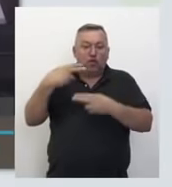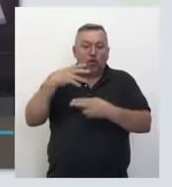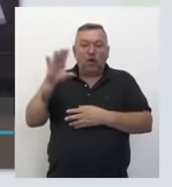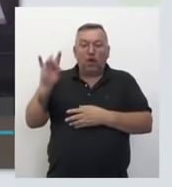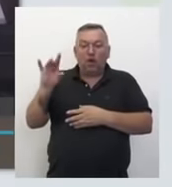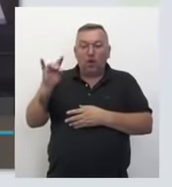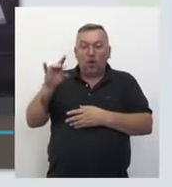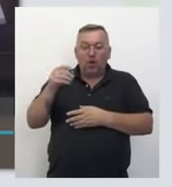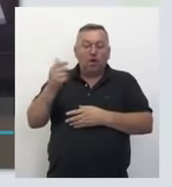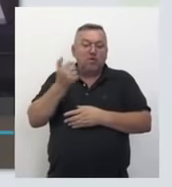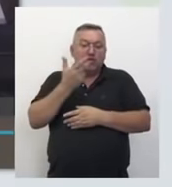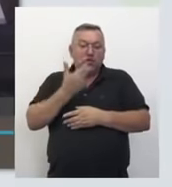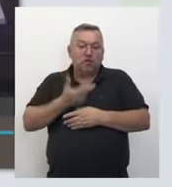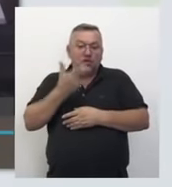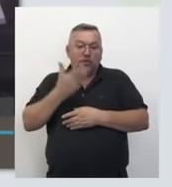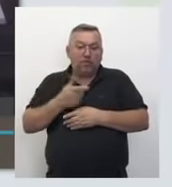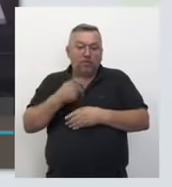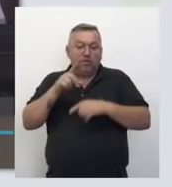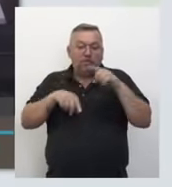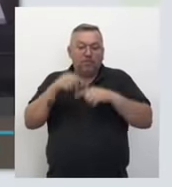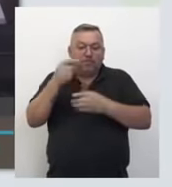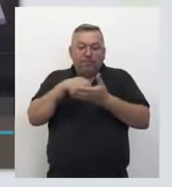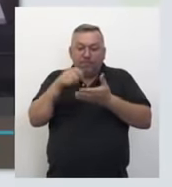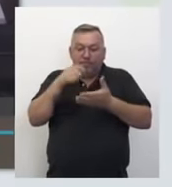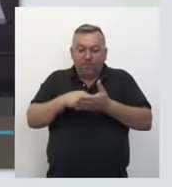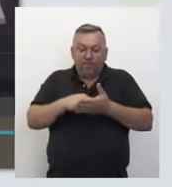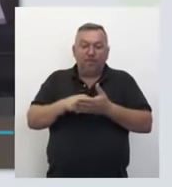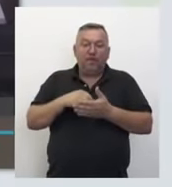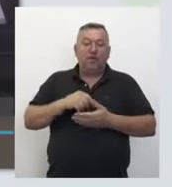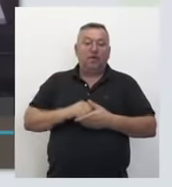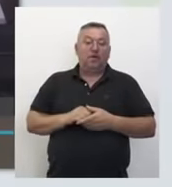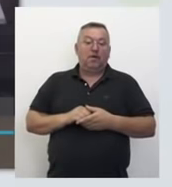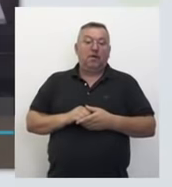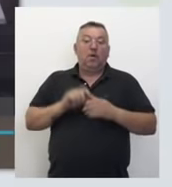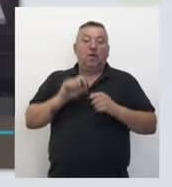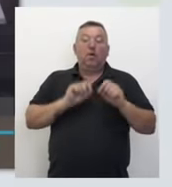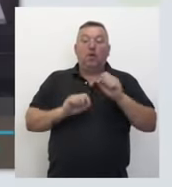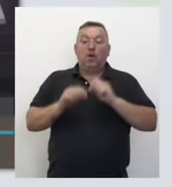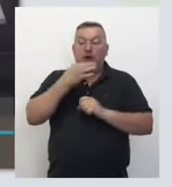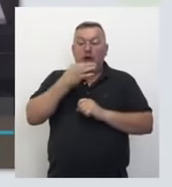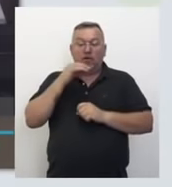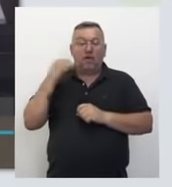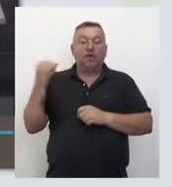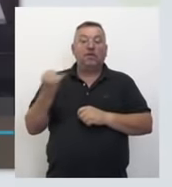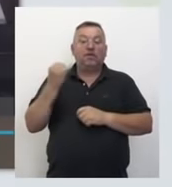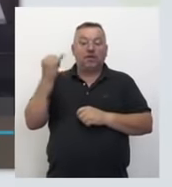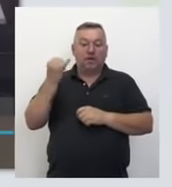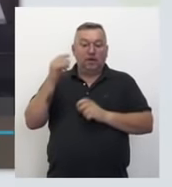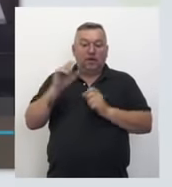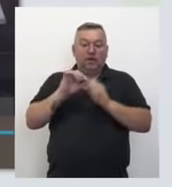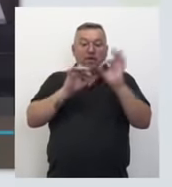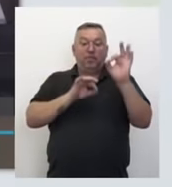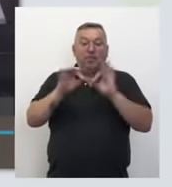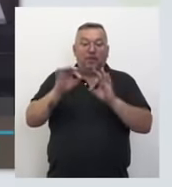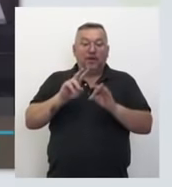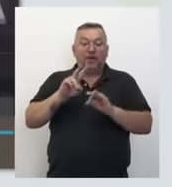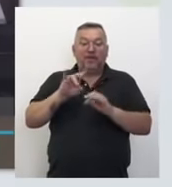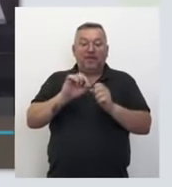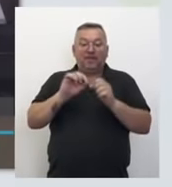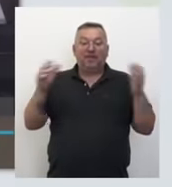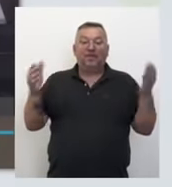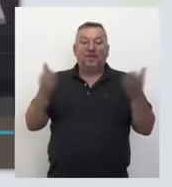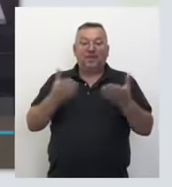cola, canetinhas, materiais para escrever, enfim, o que acharem relevante para o projeto que vocês vão